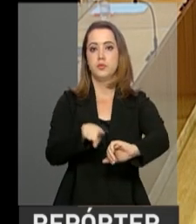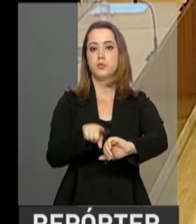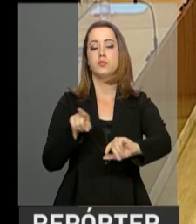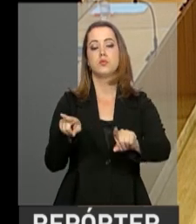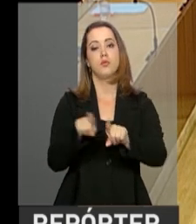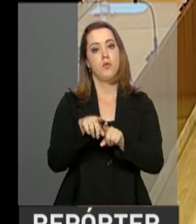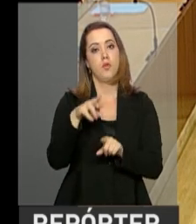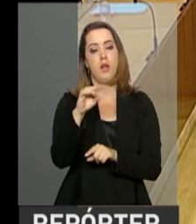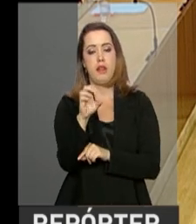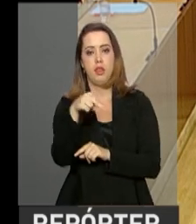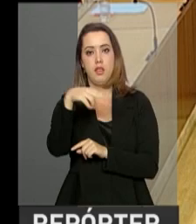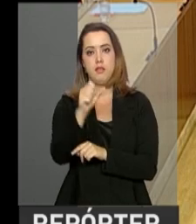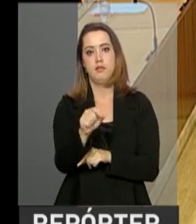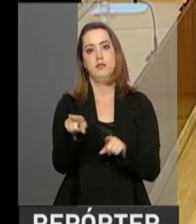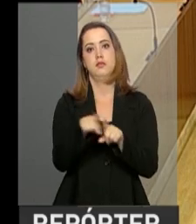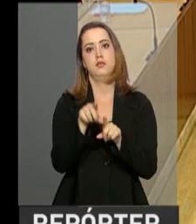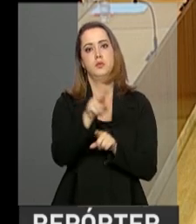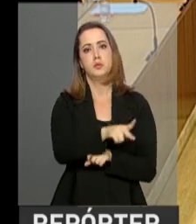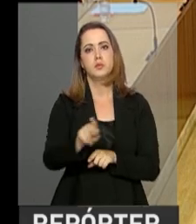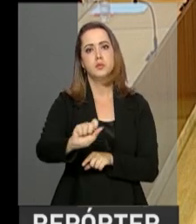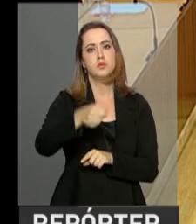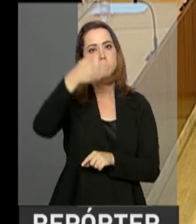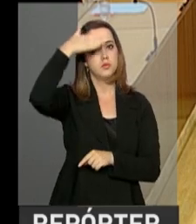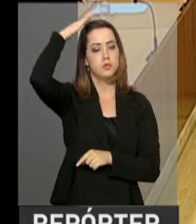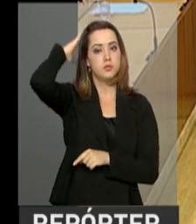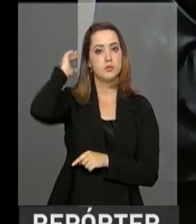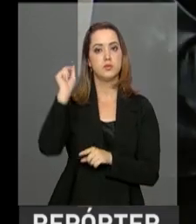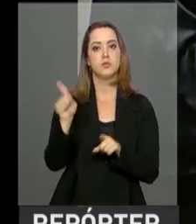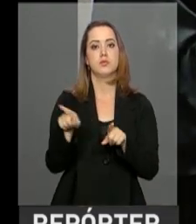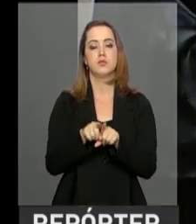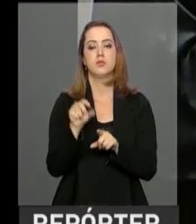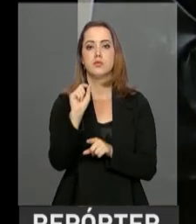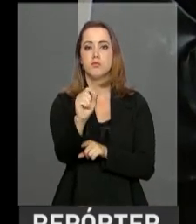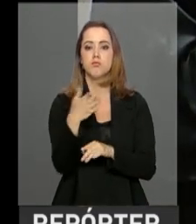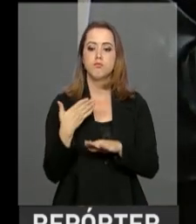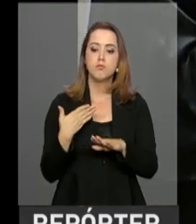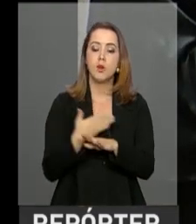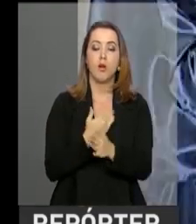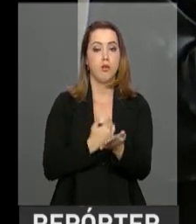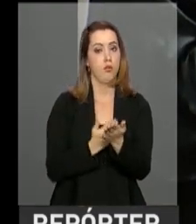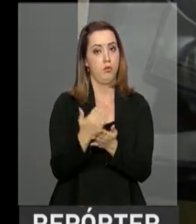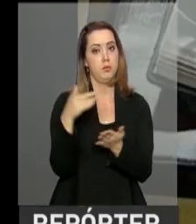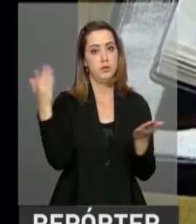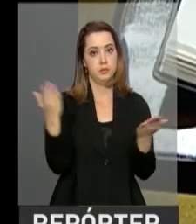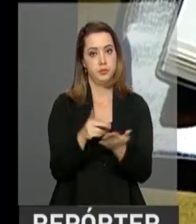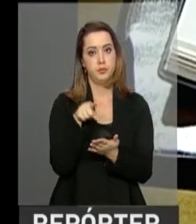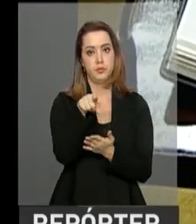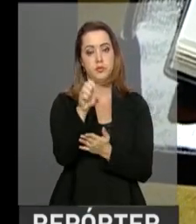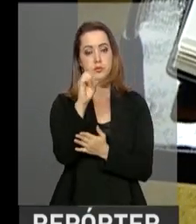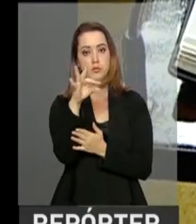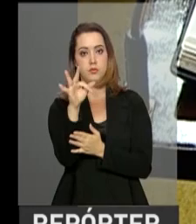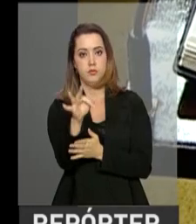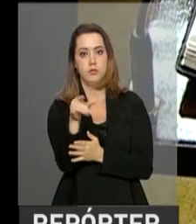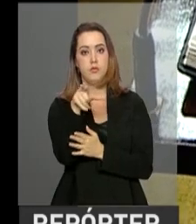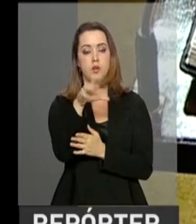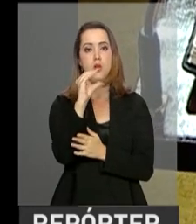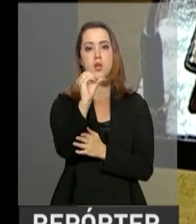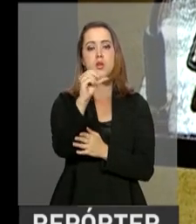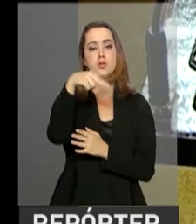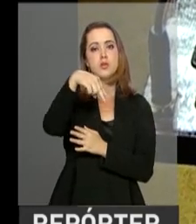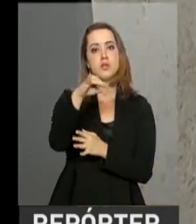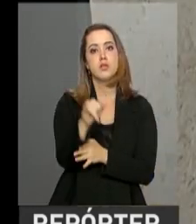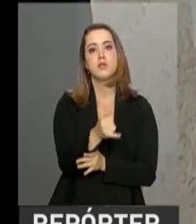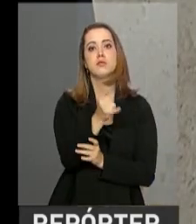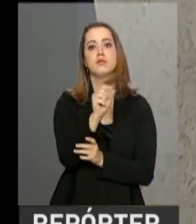Federal Renan Calheiros e do Presidente da República Michel Temer a partir de agora o Supremo Tribunal Federal e o Conselho Nacional de